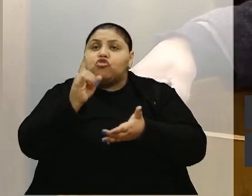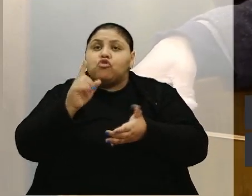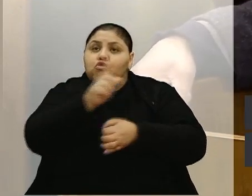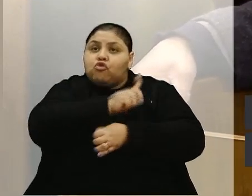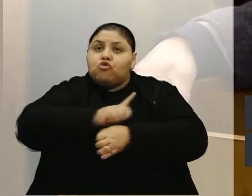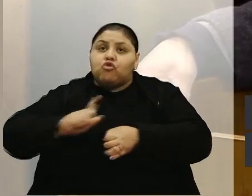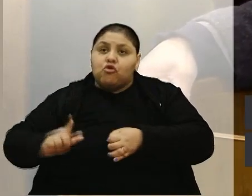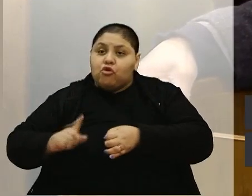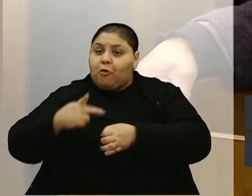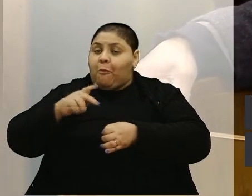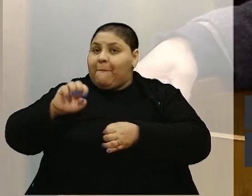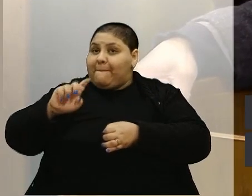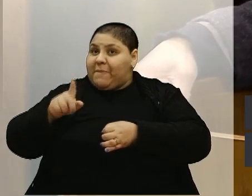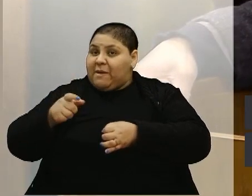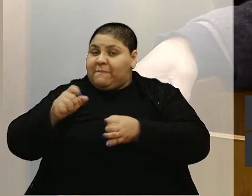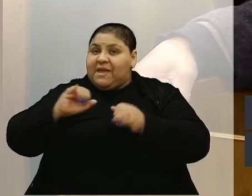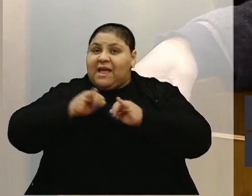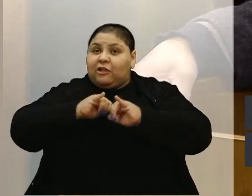anunciado 14 milhões.